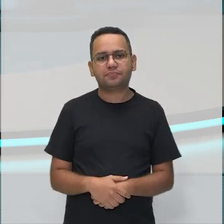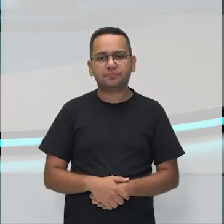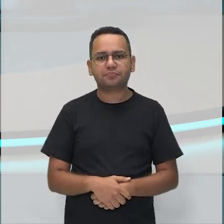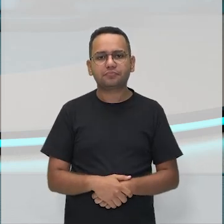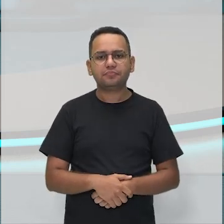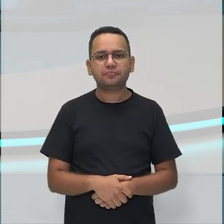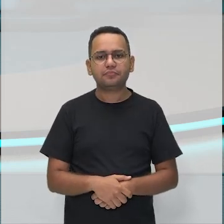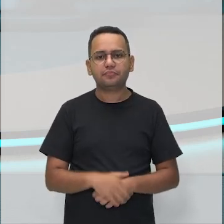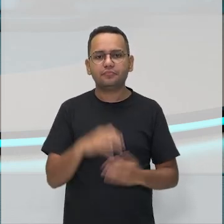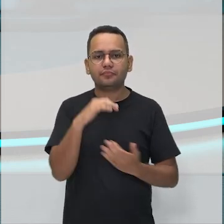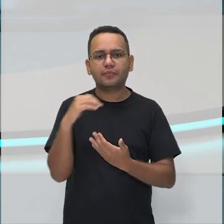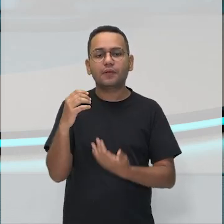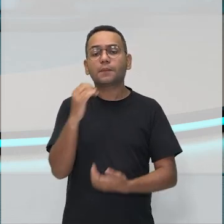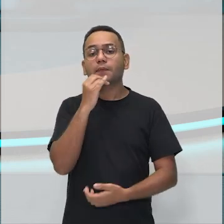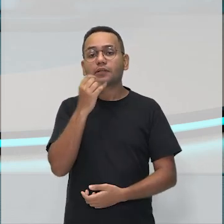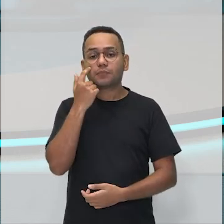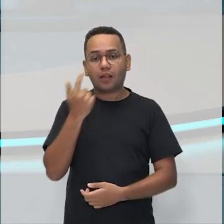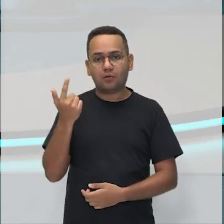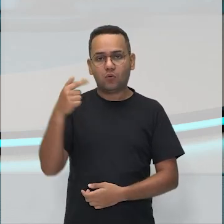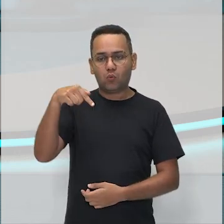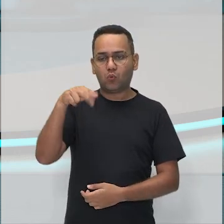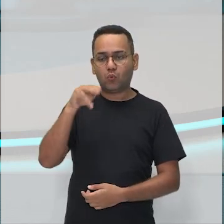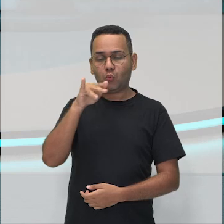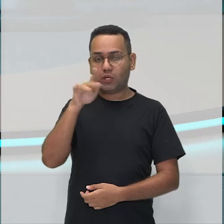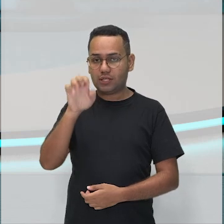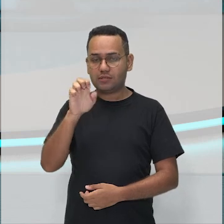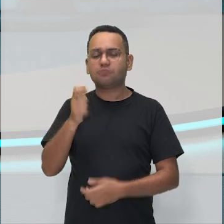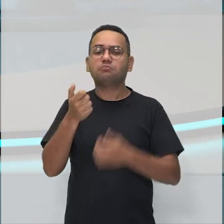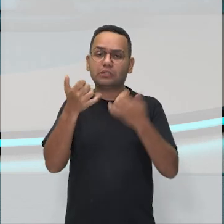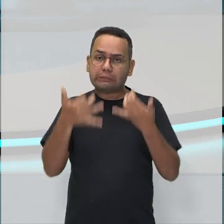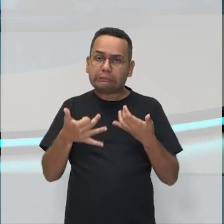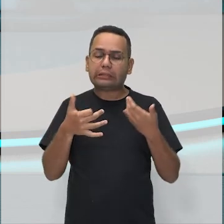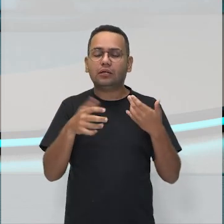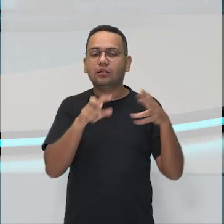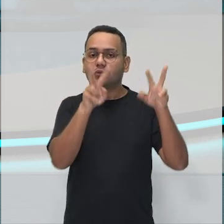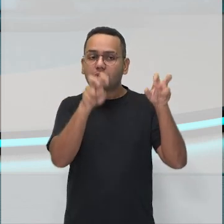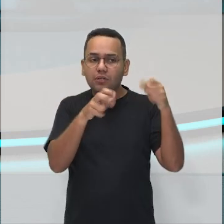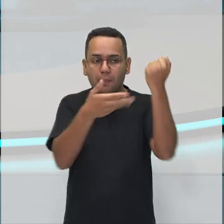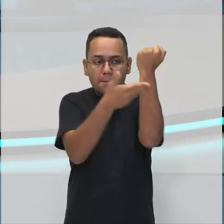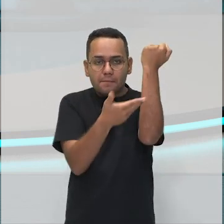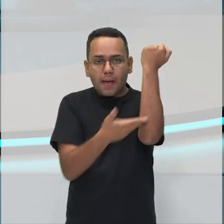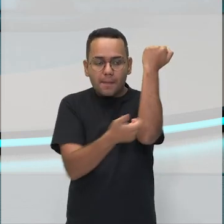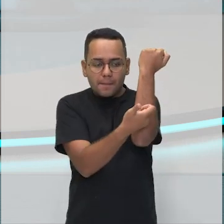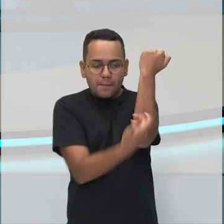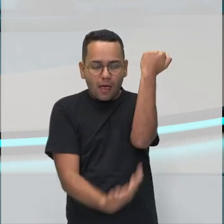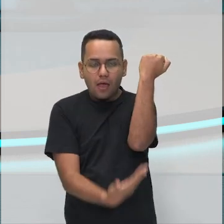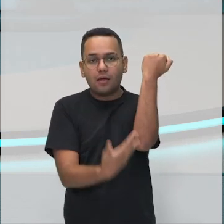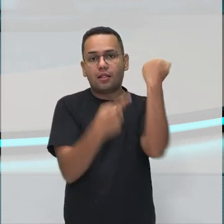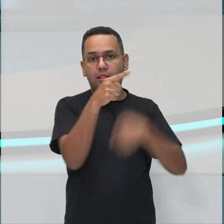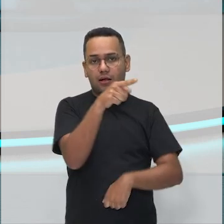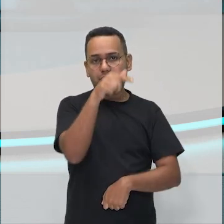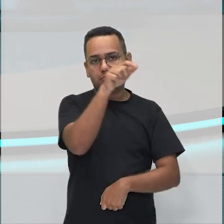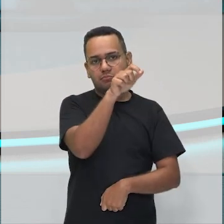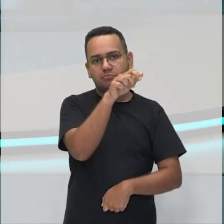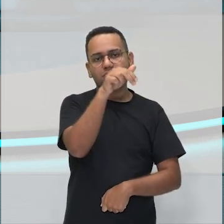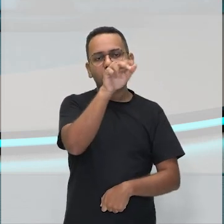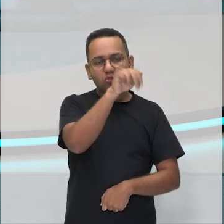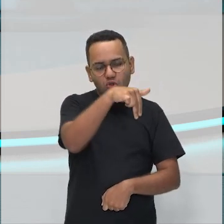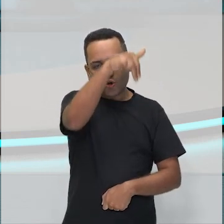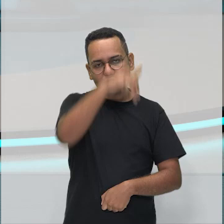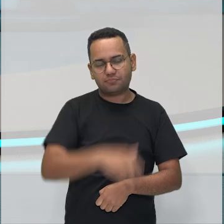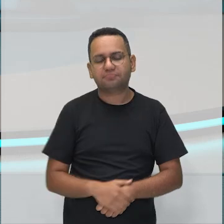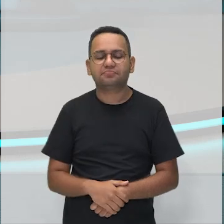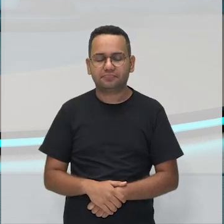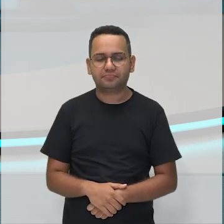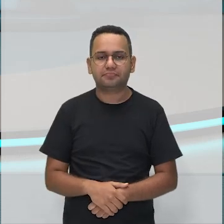retrata também, menciona o ciclo da borracha aqui no norte. Percebam como é interessante. E nessa história nós vamos ter ali dois